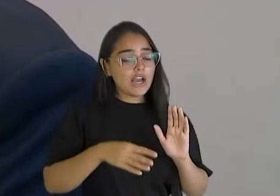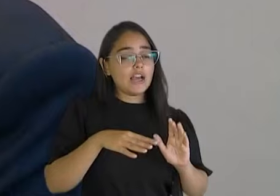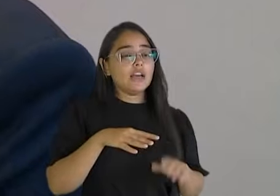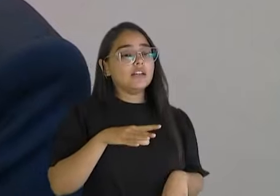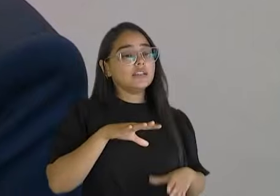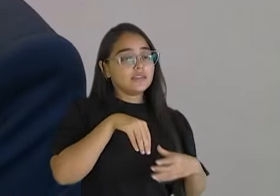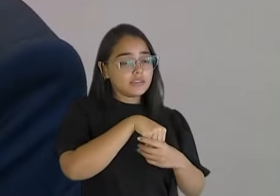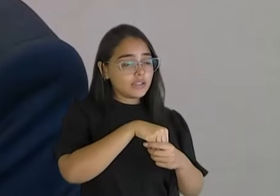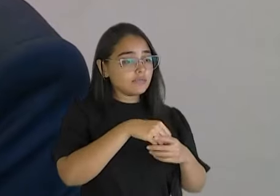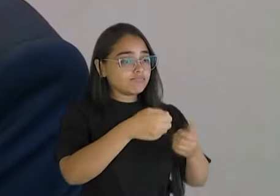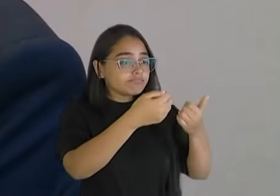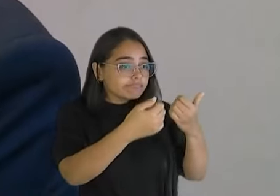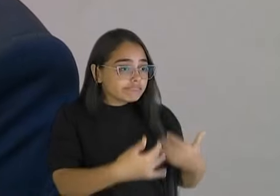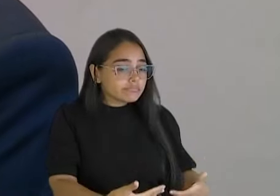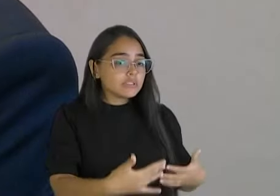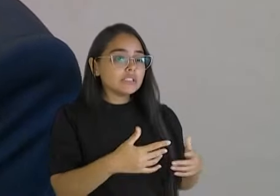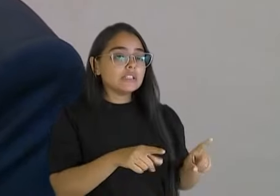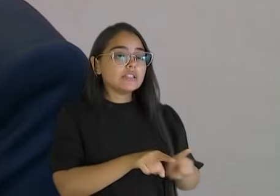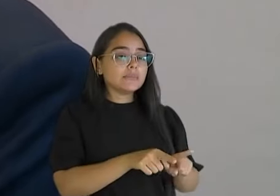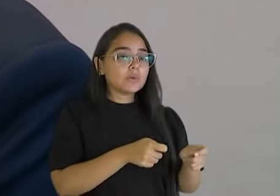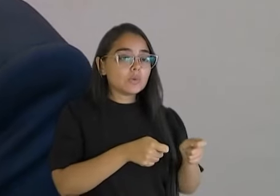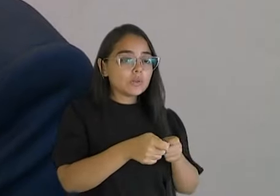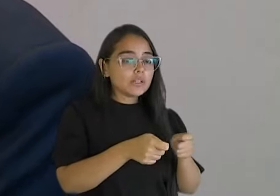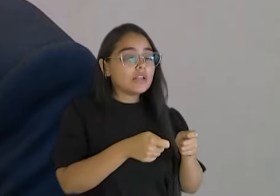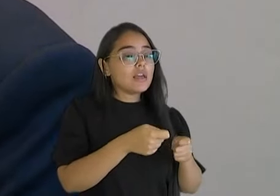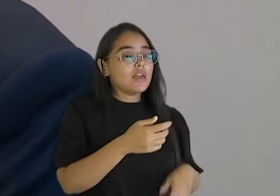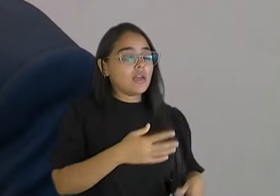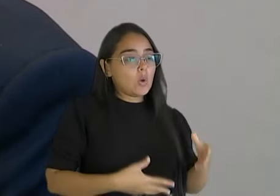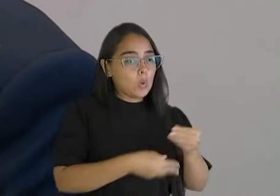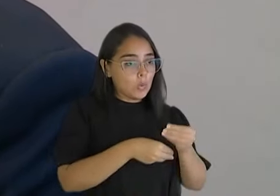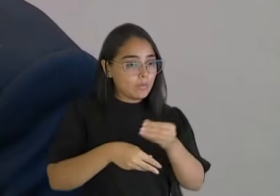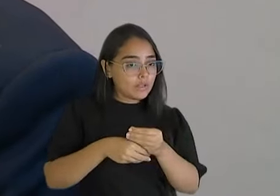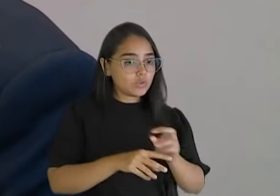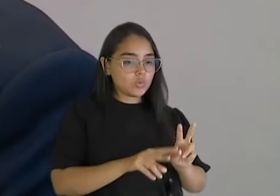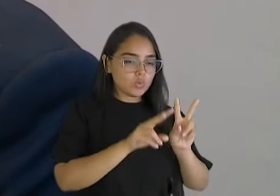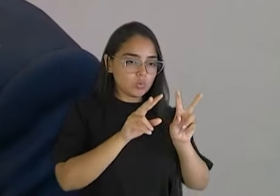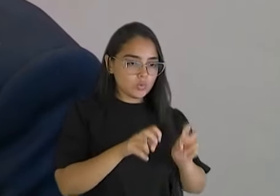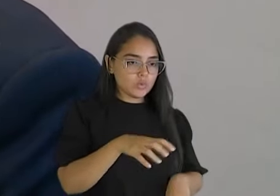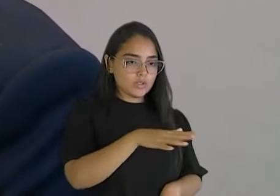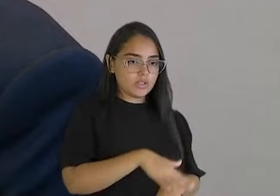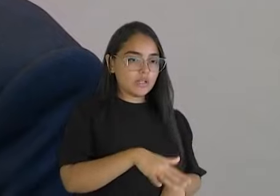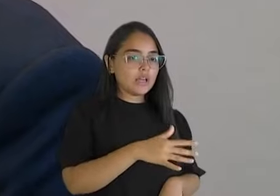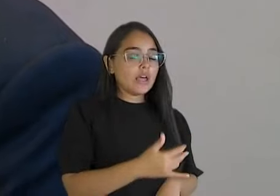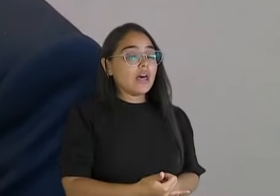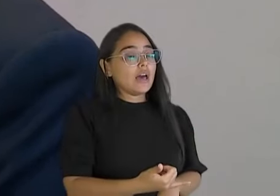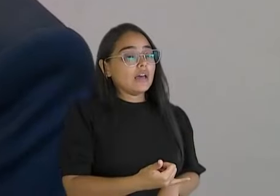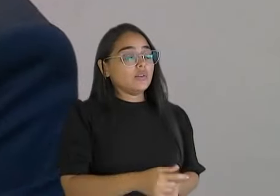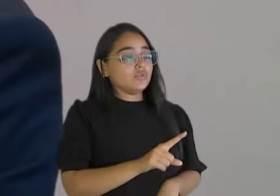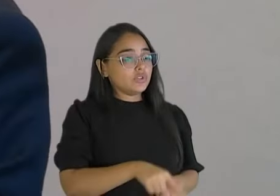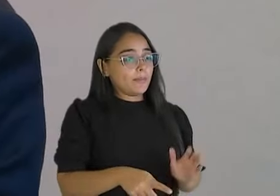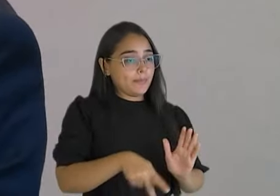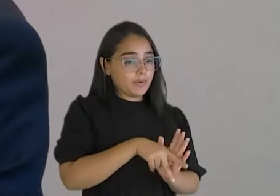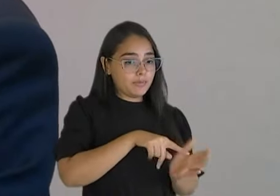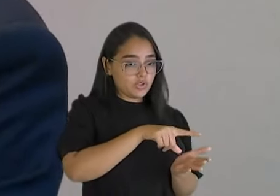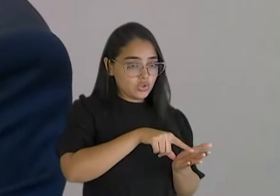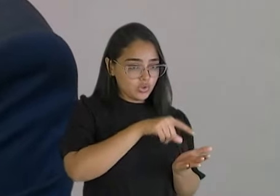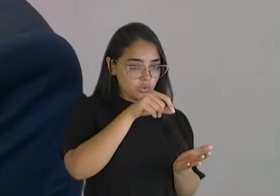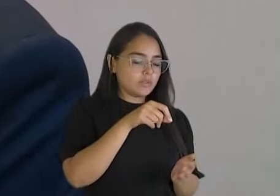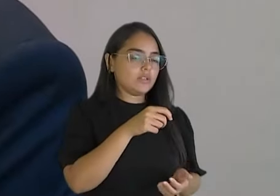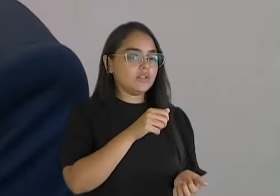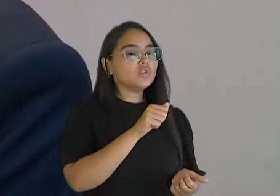2018, falando e disciplinando questões complementares também sobre as questões de apostas esportivas. E aí, por fim, agora